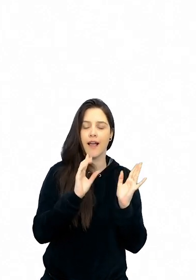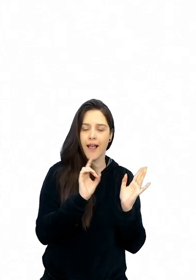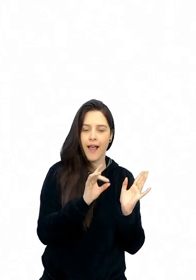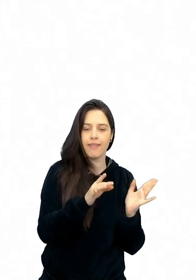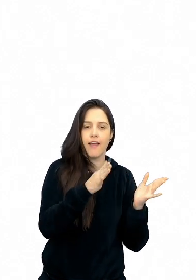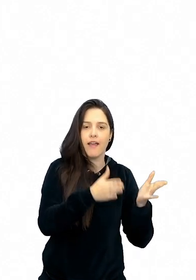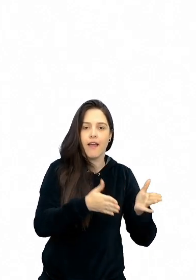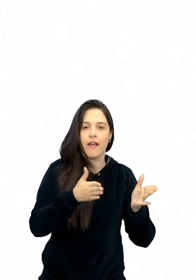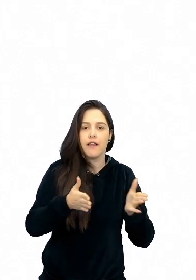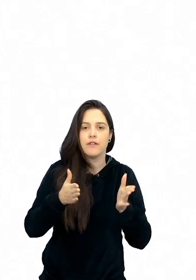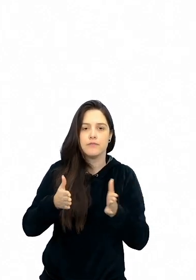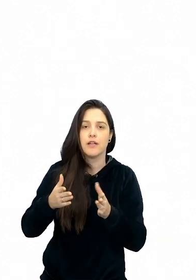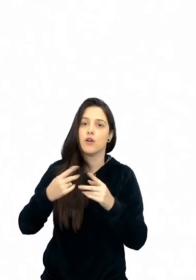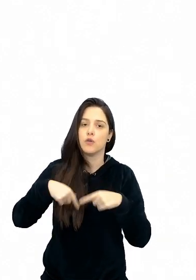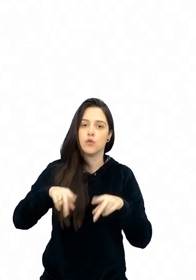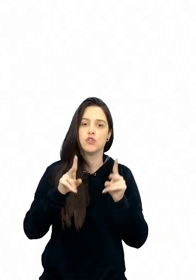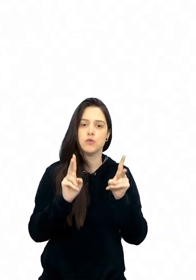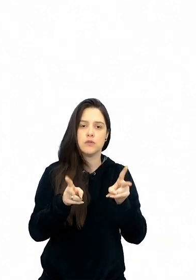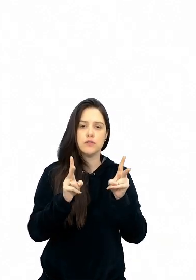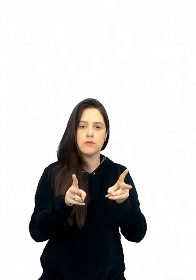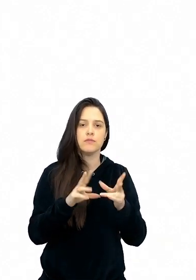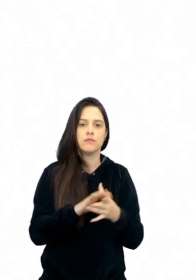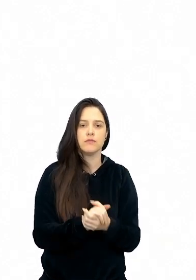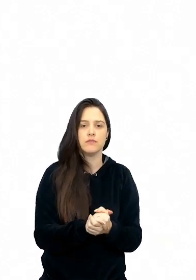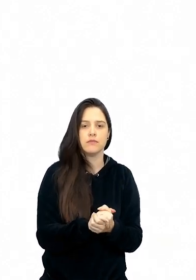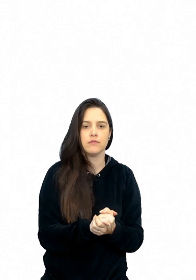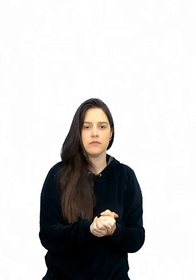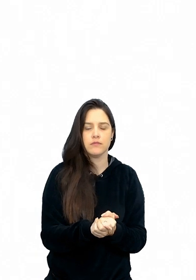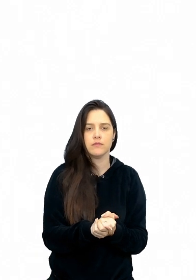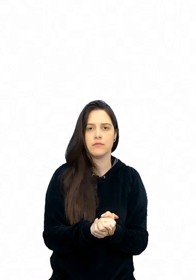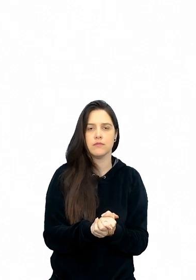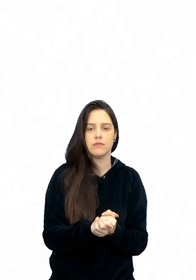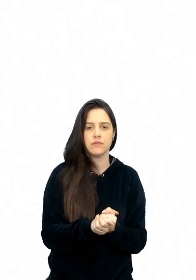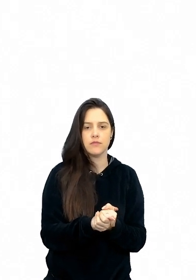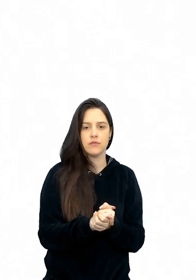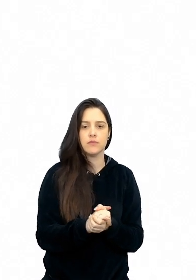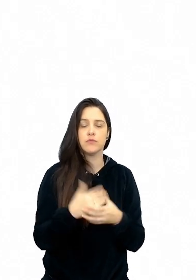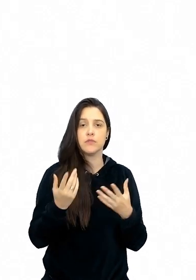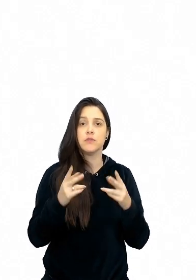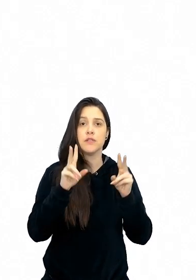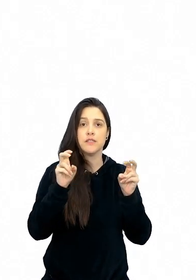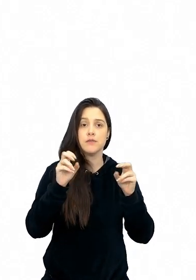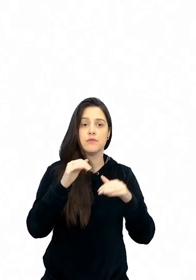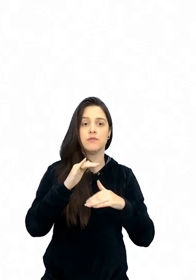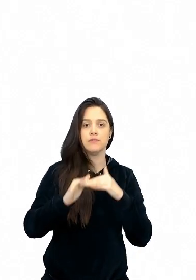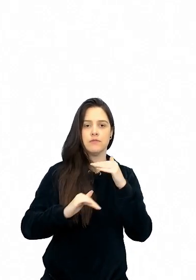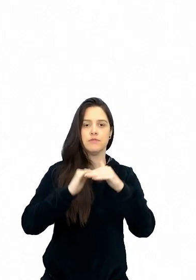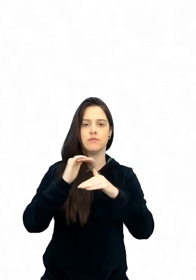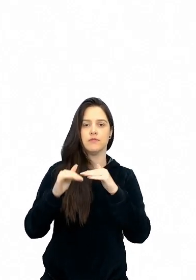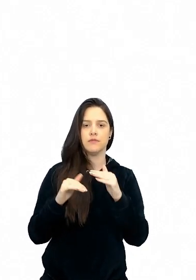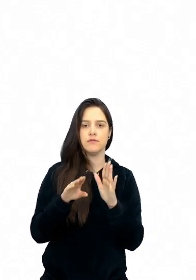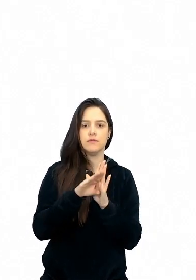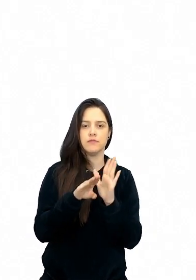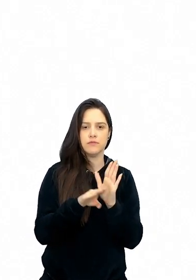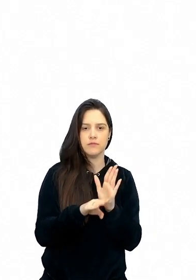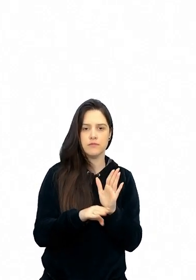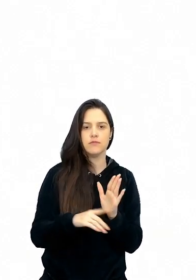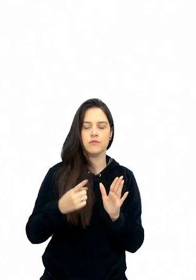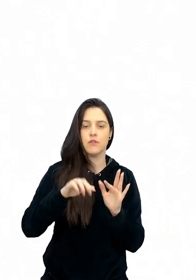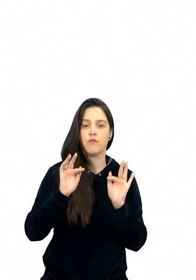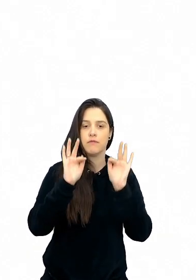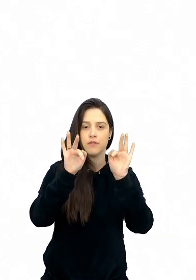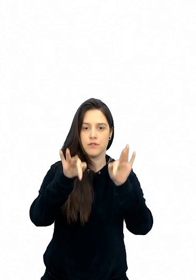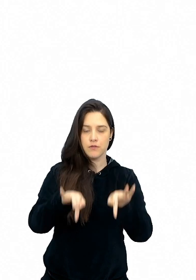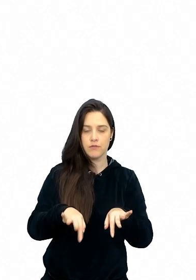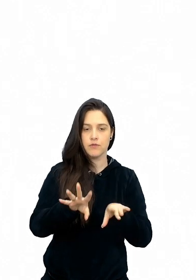uma continuação, que encerra aqui, né, esse desdobramento com os apontamentos que a gente faz lá no finalzinho